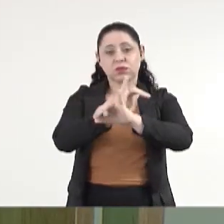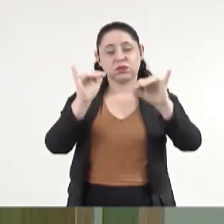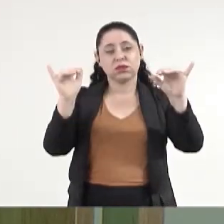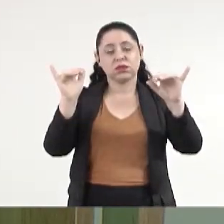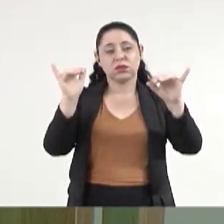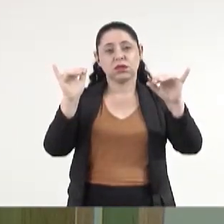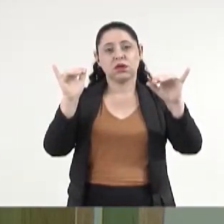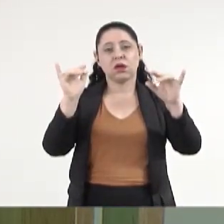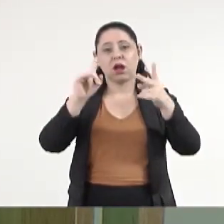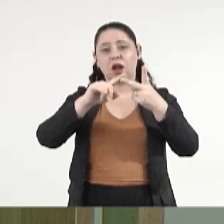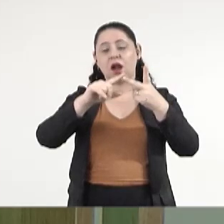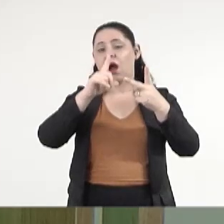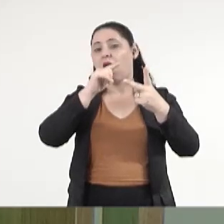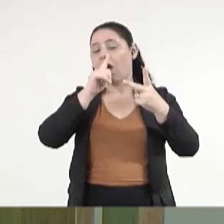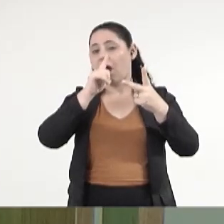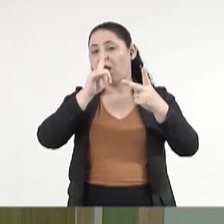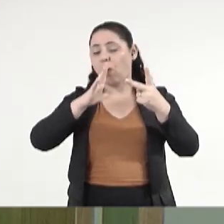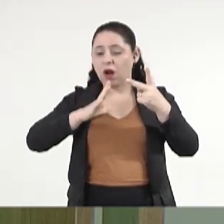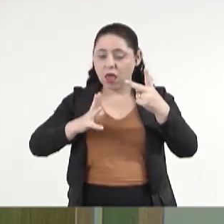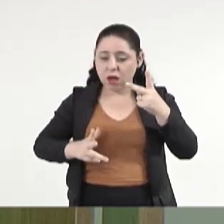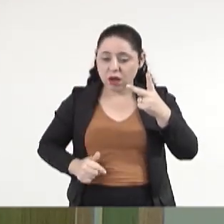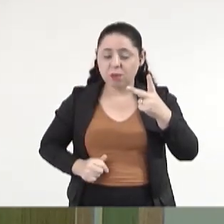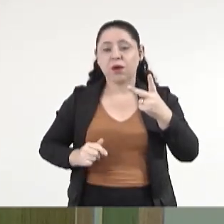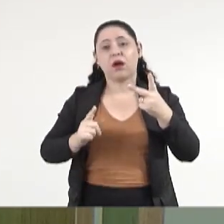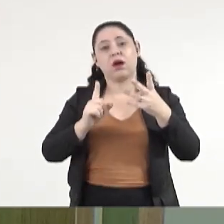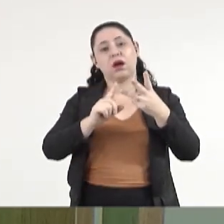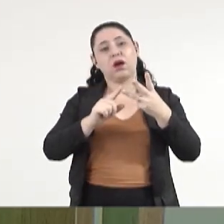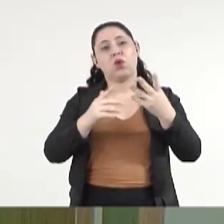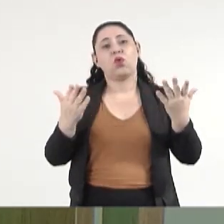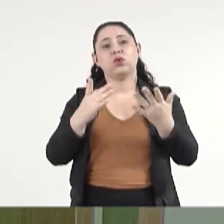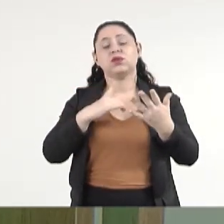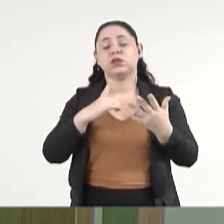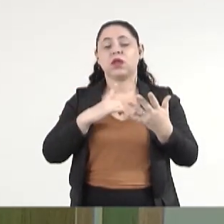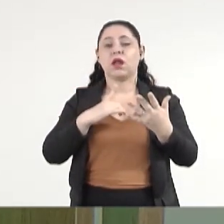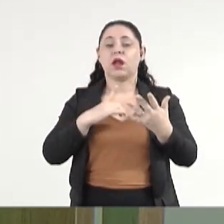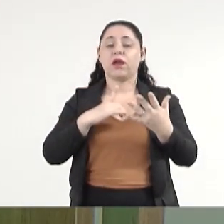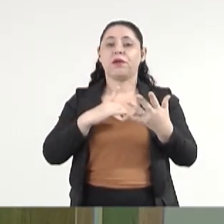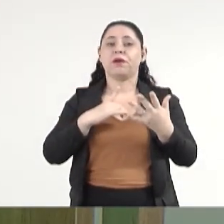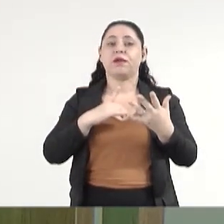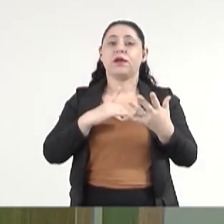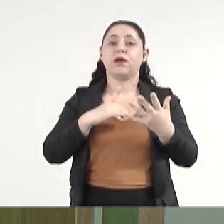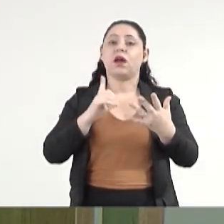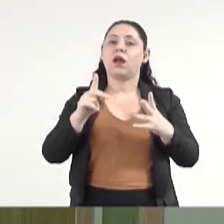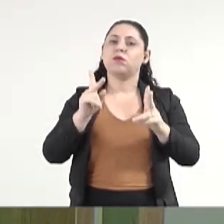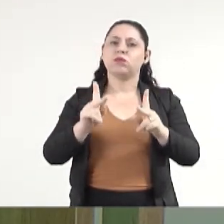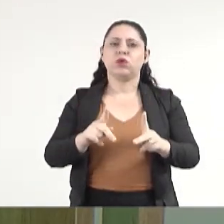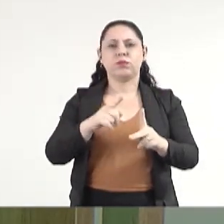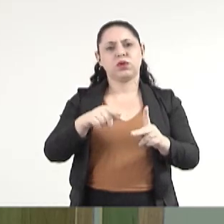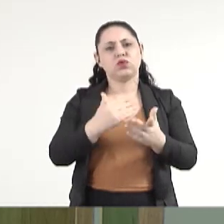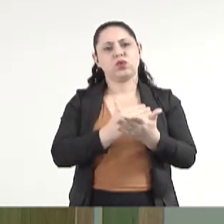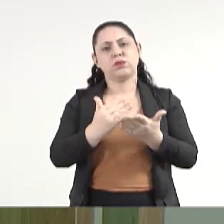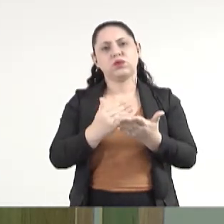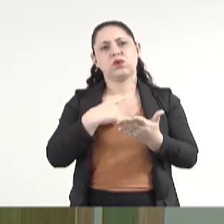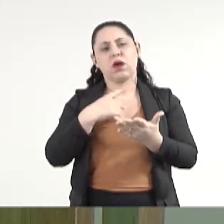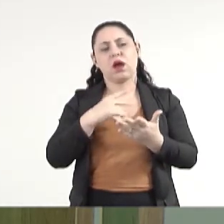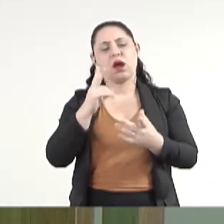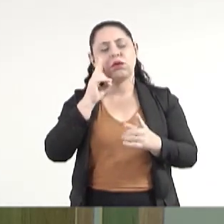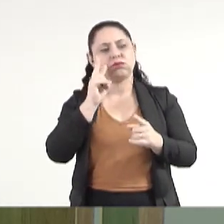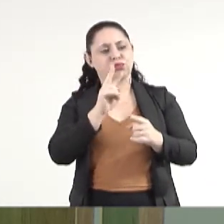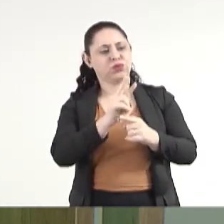energia, como a água, que hoje é uma água tratada, a população passou a